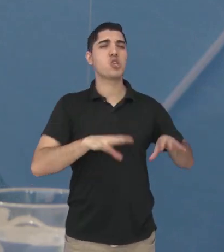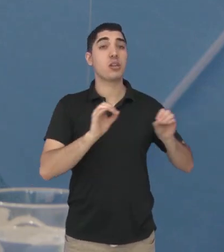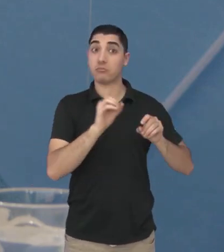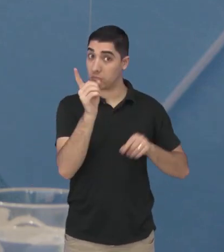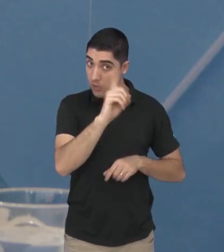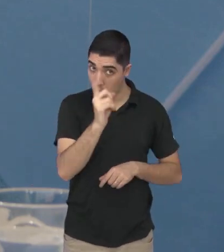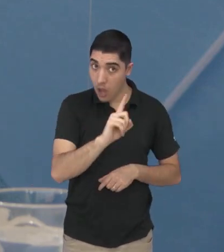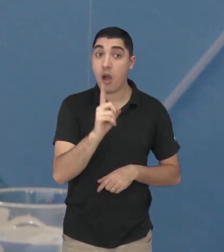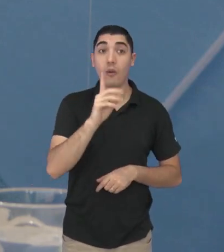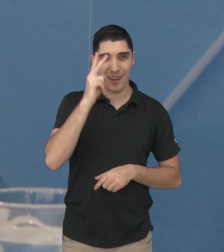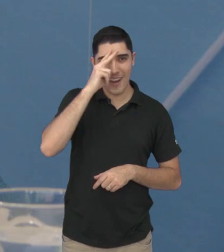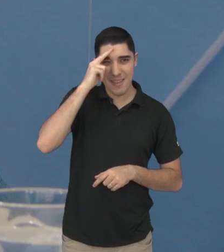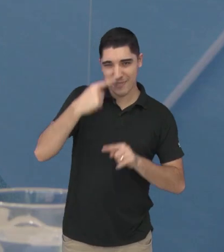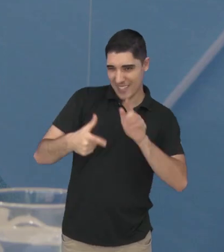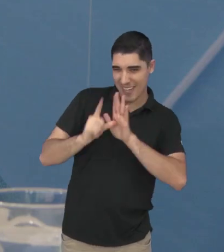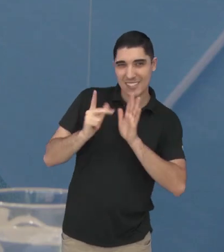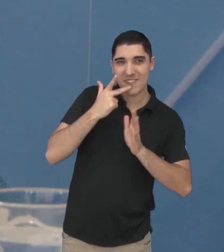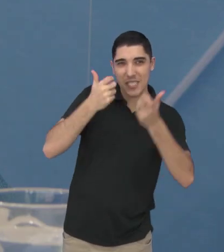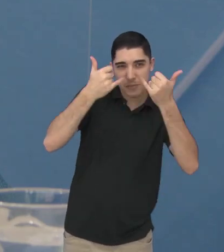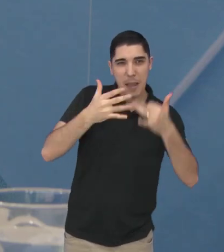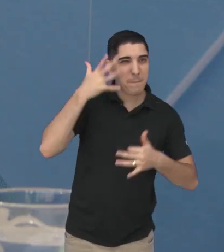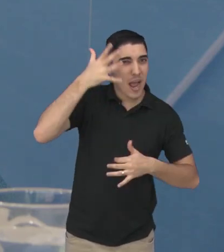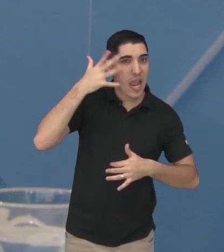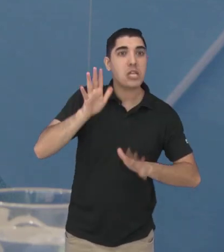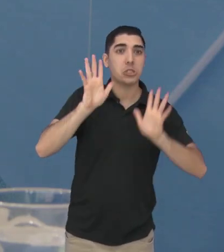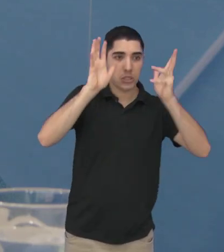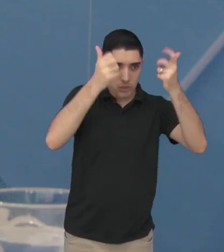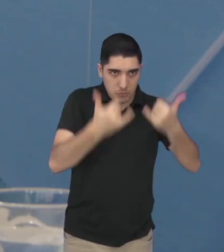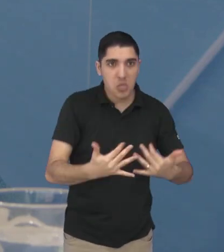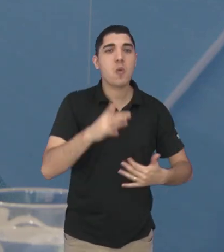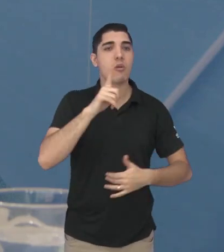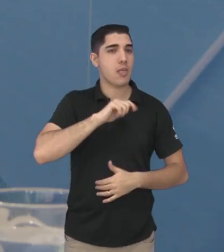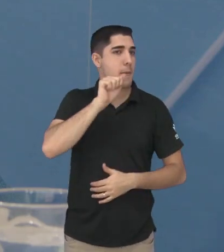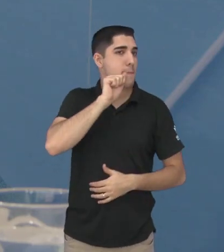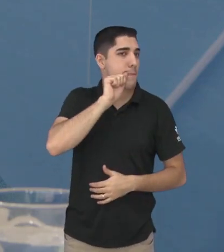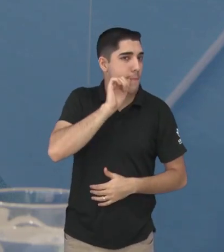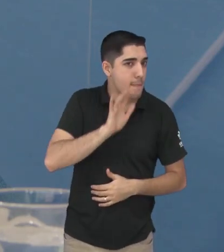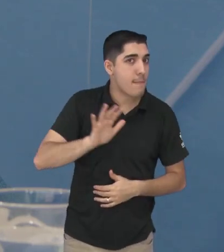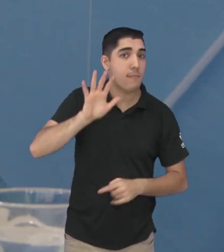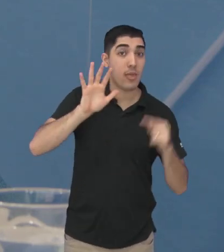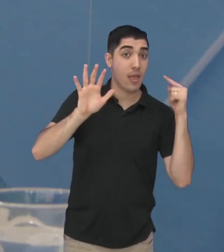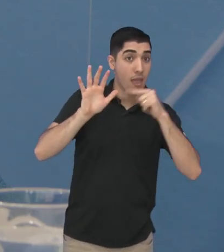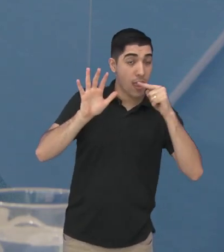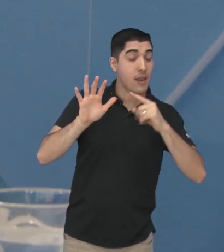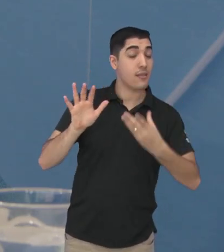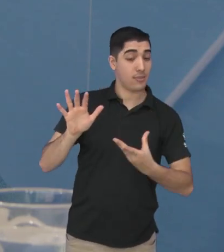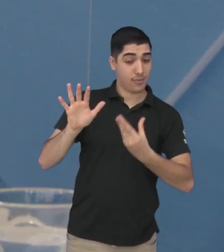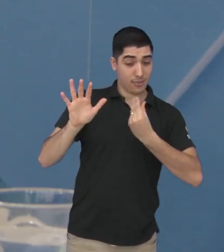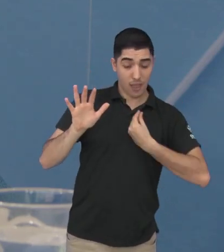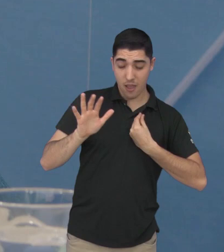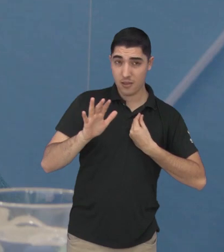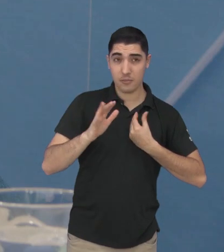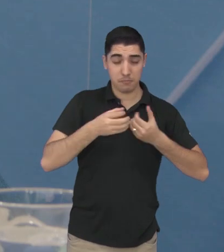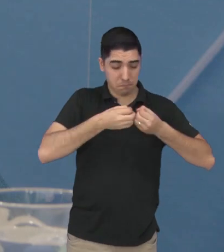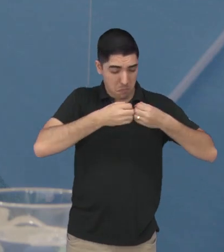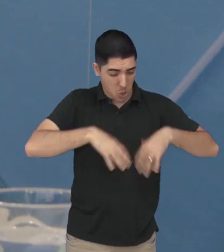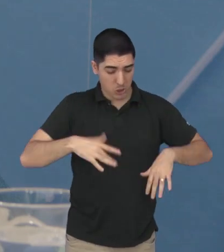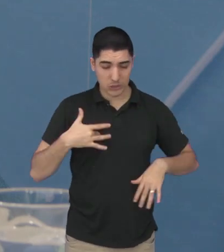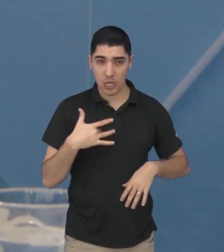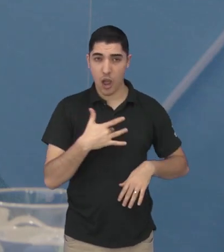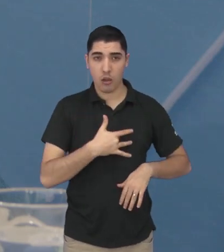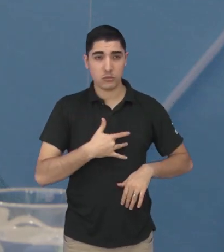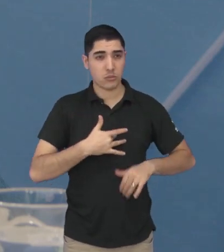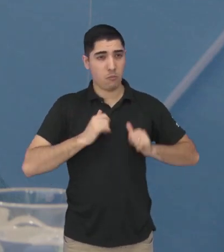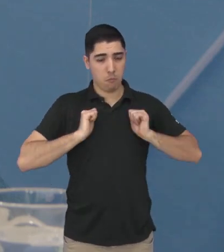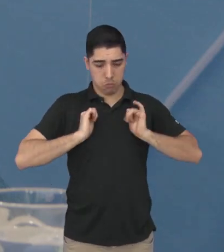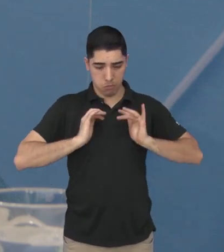né? A Selma falou da palestra, ela foi super esclarecedora. O cigarro eletrônico, ele traz muitos danos à